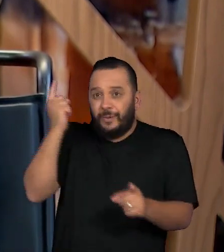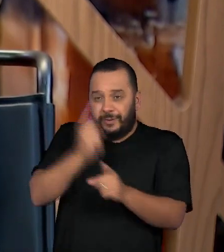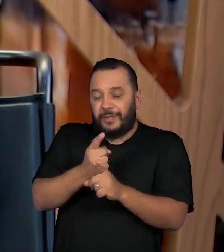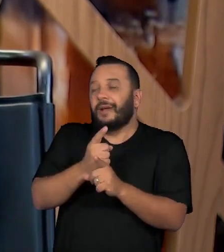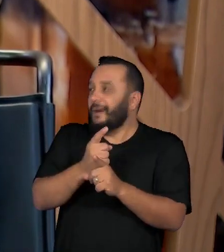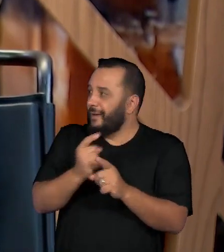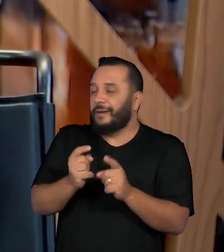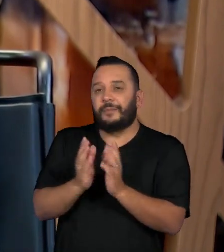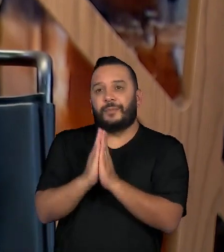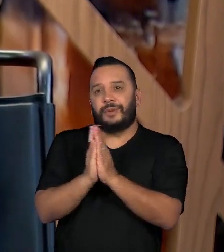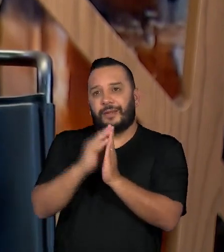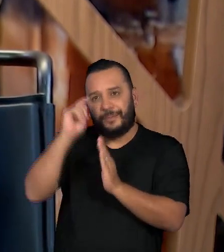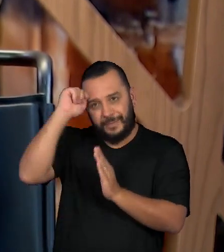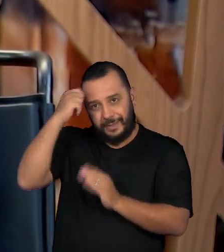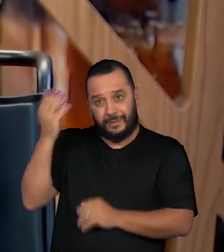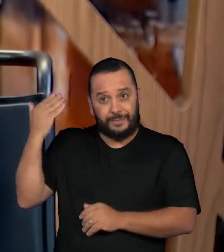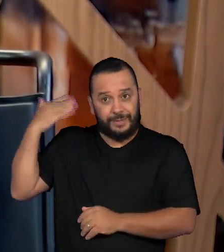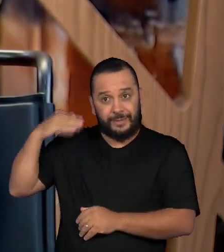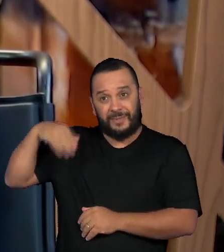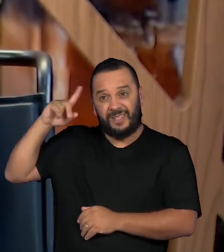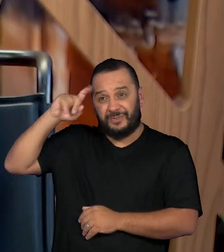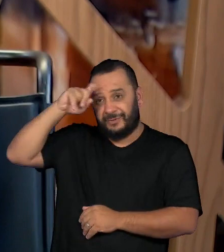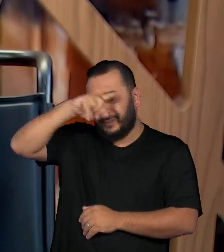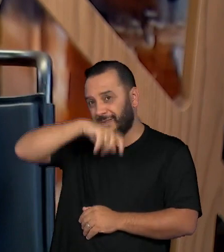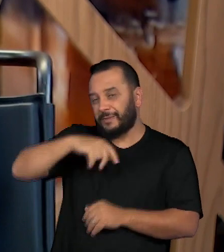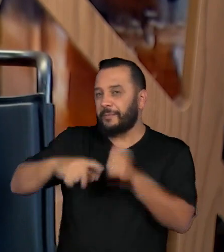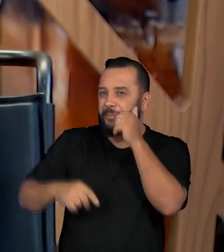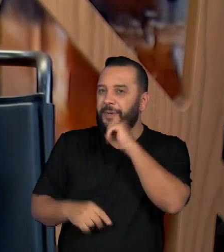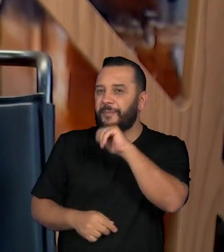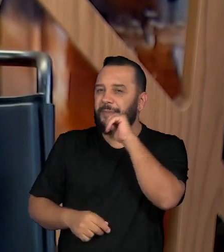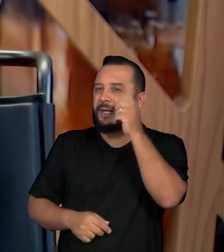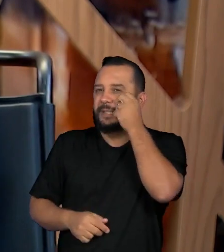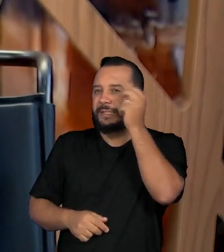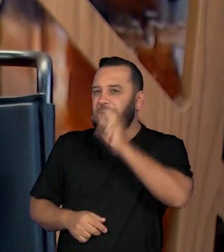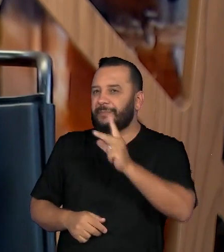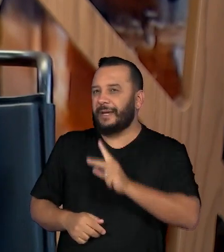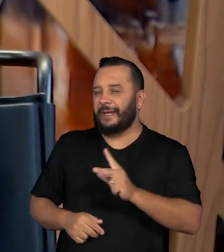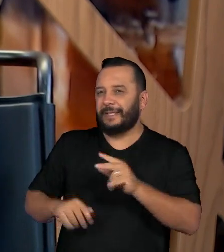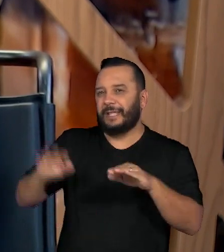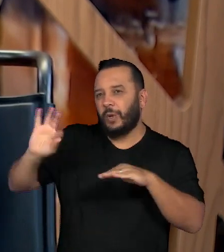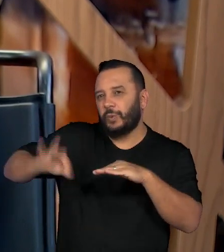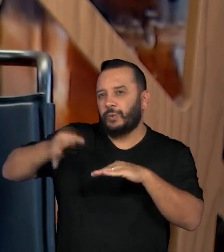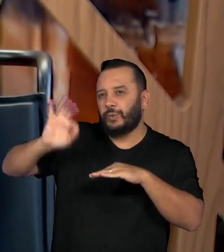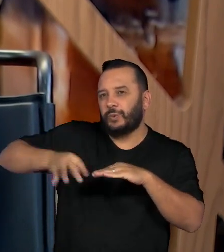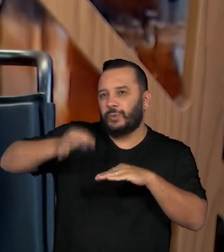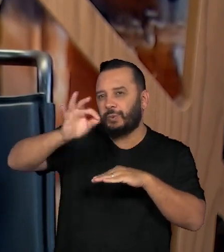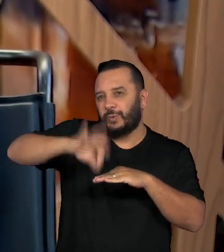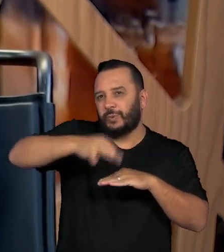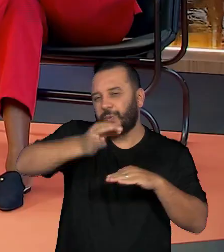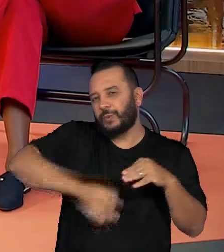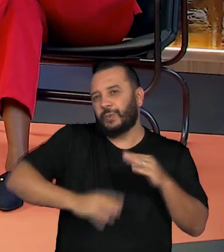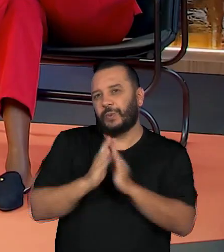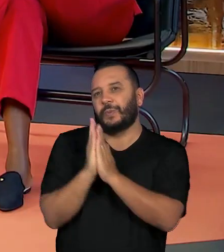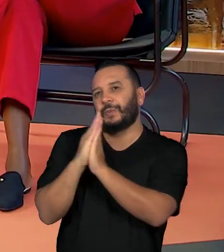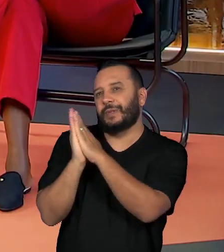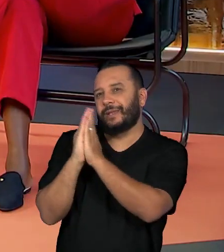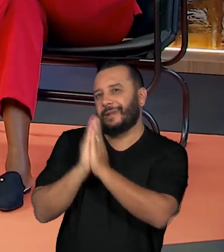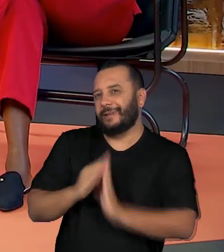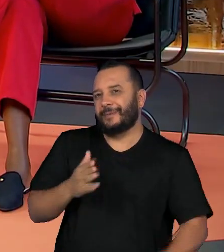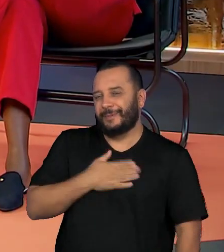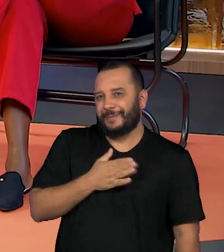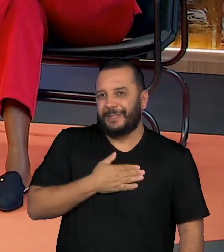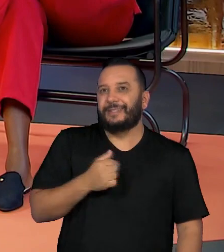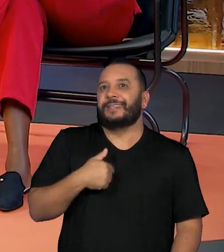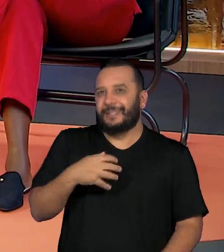preta, naquela época mais ainda, né? E a minha mãe teve essa sensibilidade, né, de produzir a boneca para a gente se